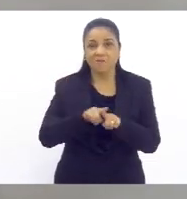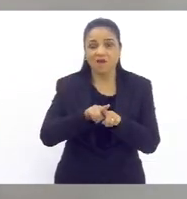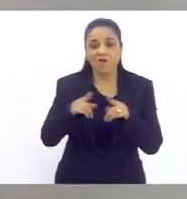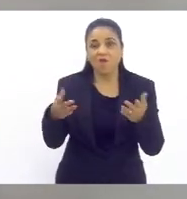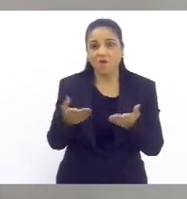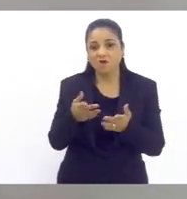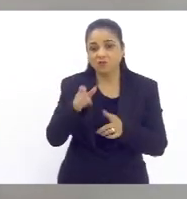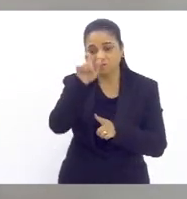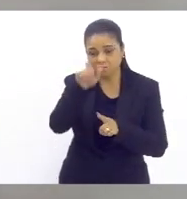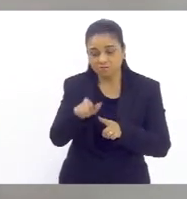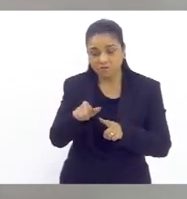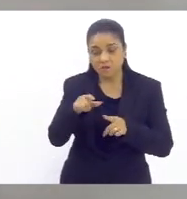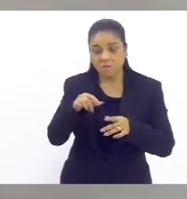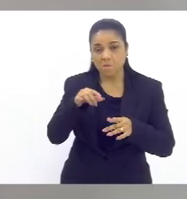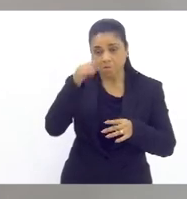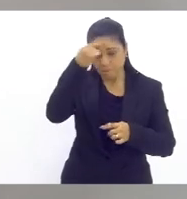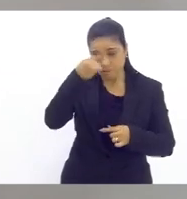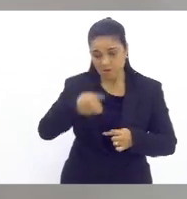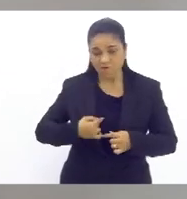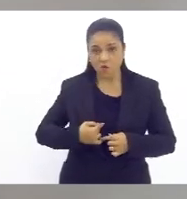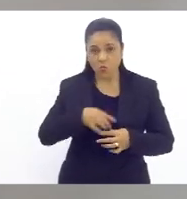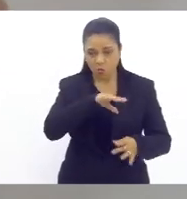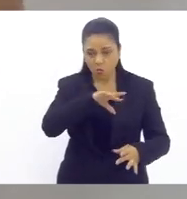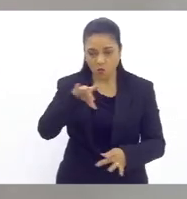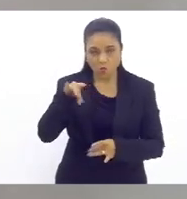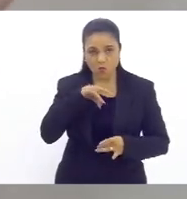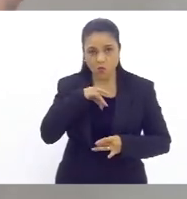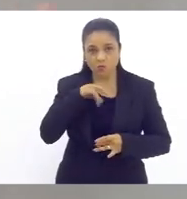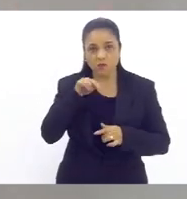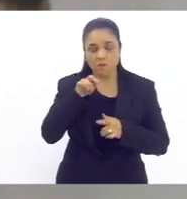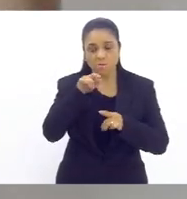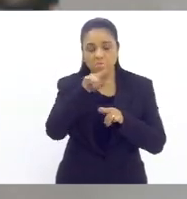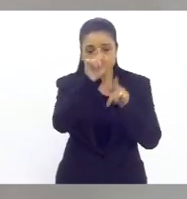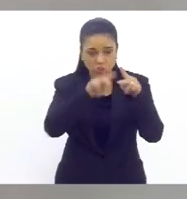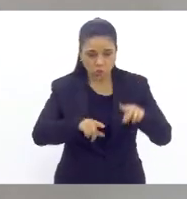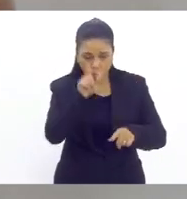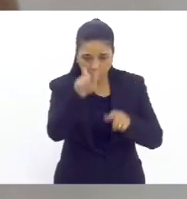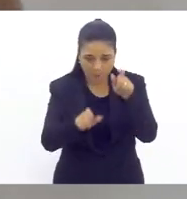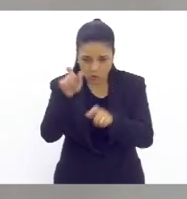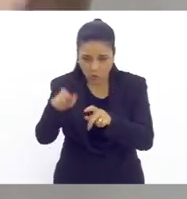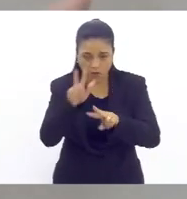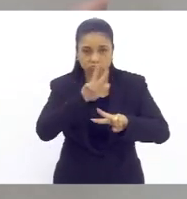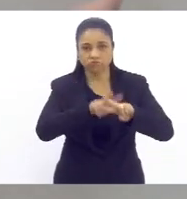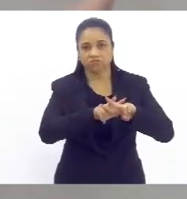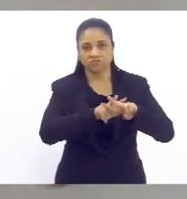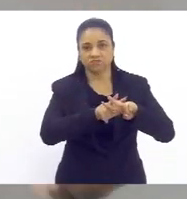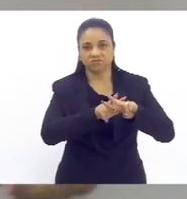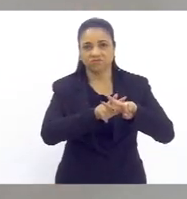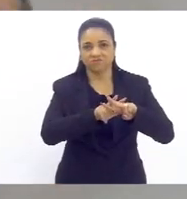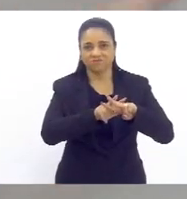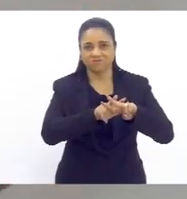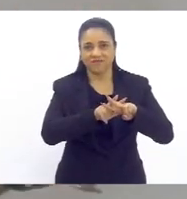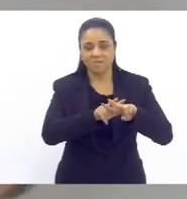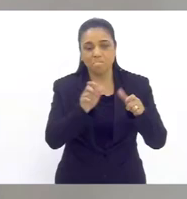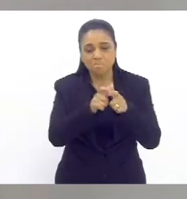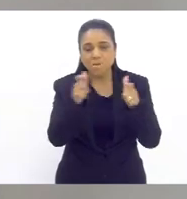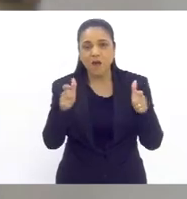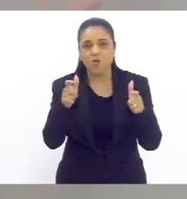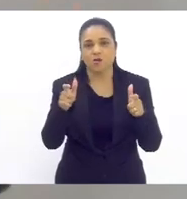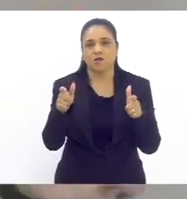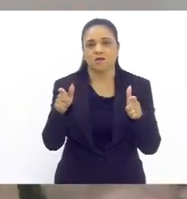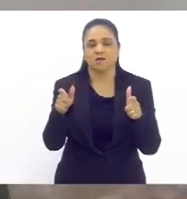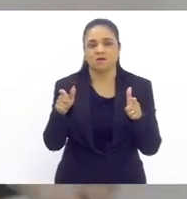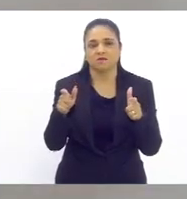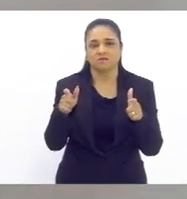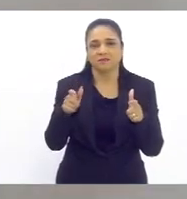o perfil das pessoas encarceradas numa substância que deveria já ser legalizada porque acima de tudo é um remédio é um medicamento e hoje o Brasil